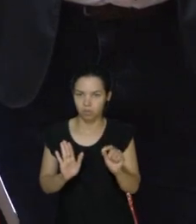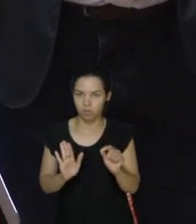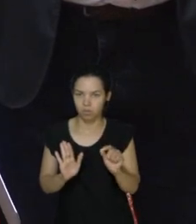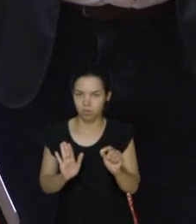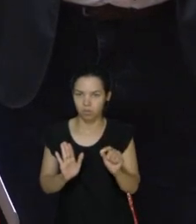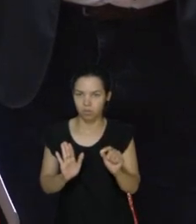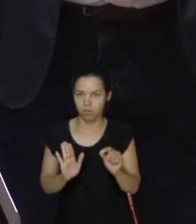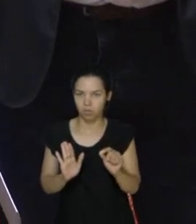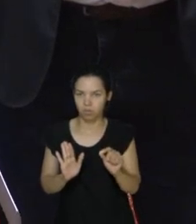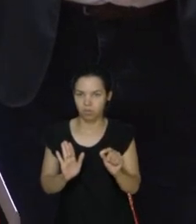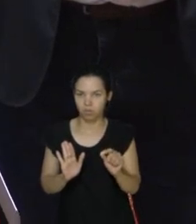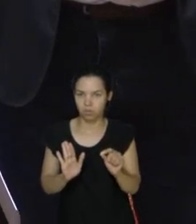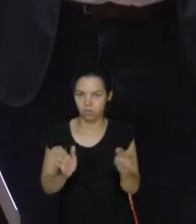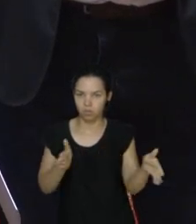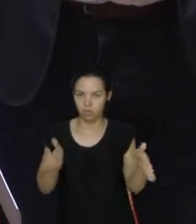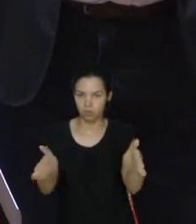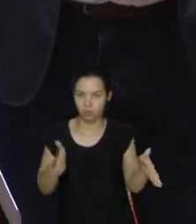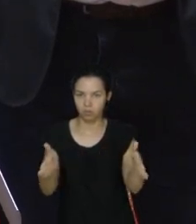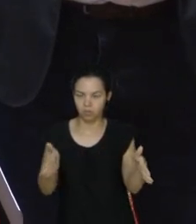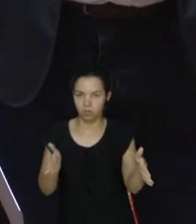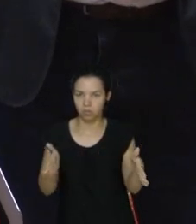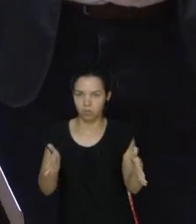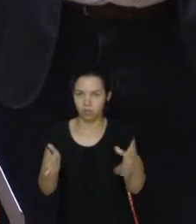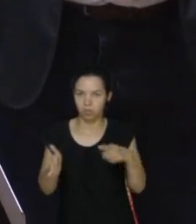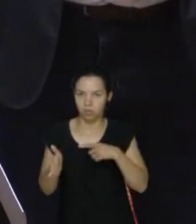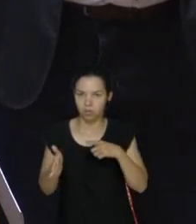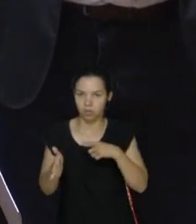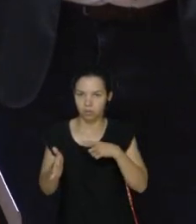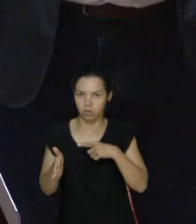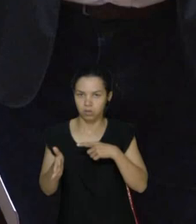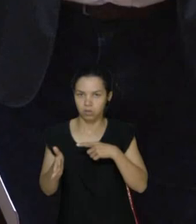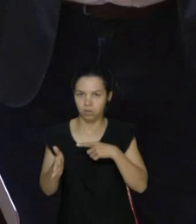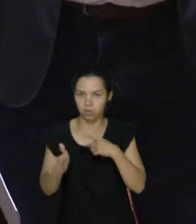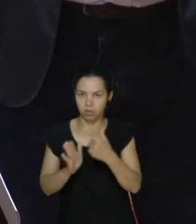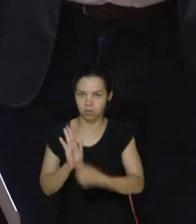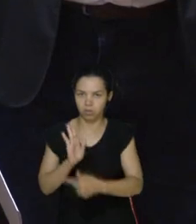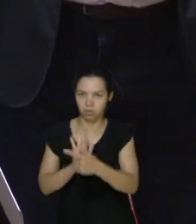onde se estipula o prazo, houve o veto. Então, perde totalmente o